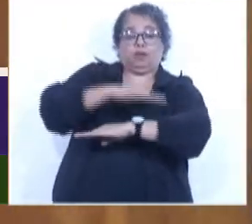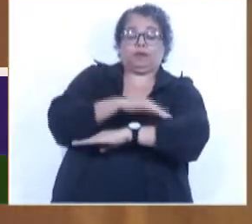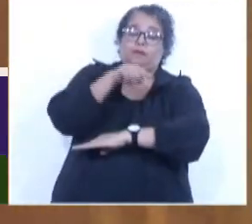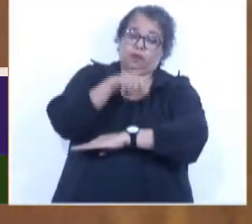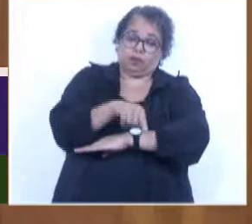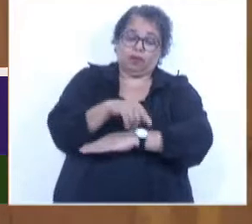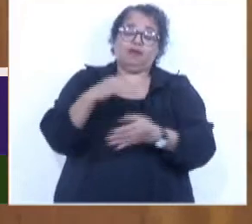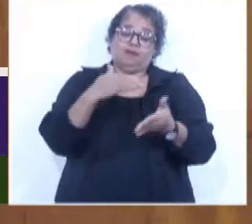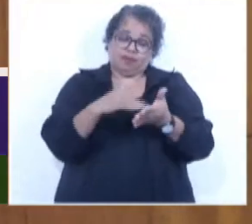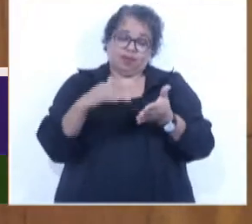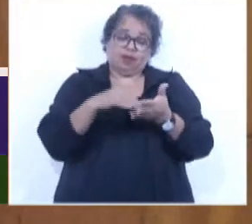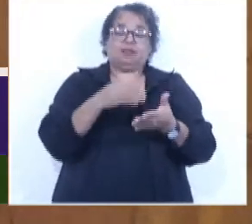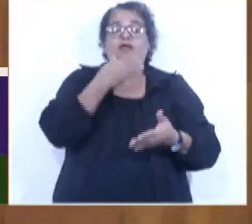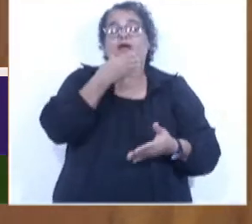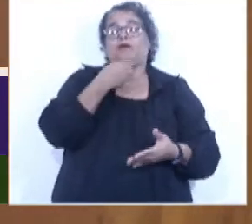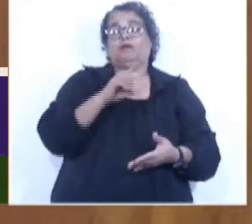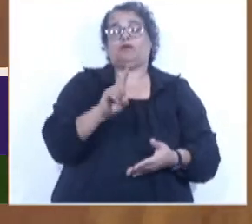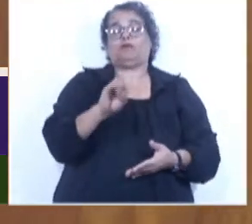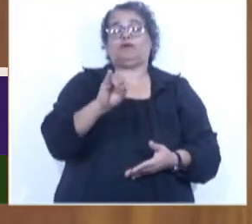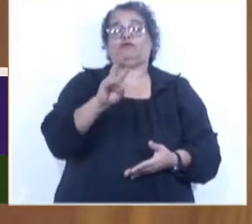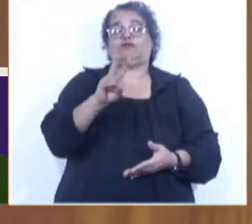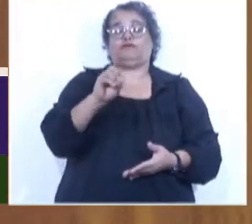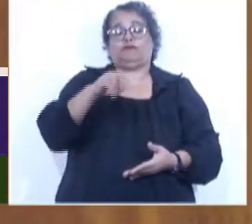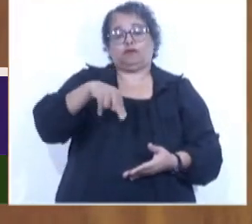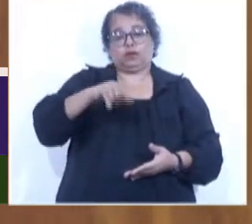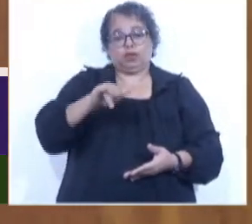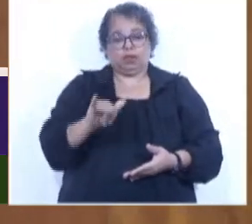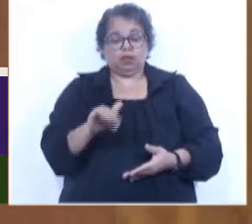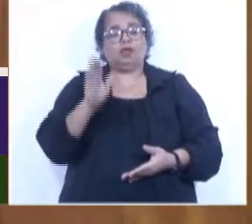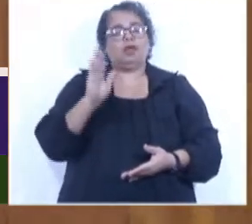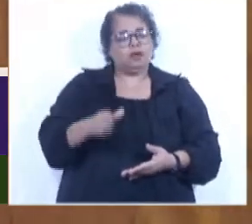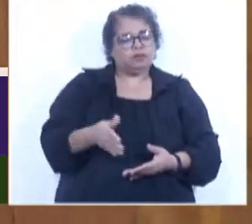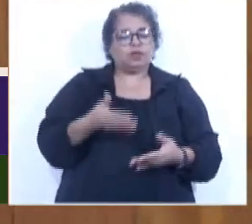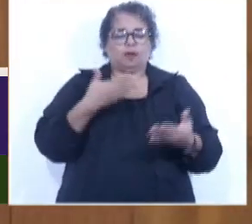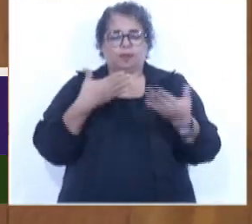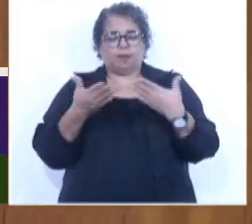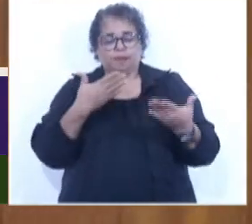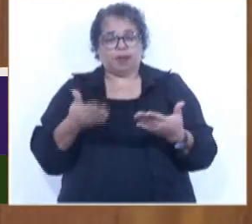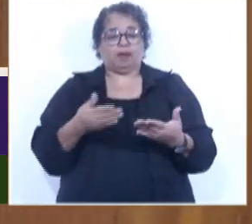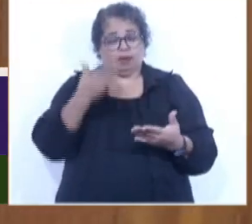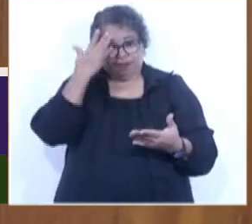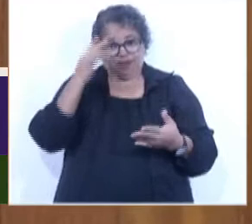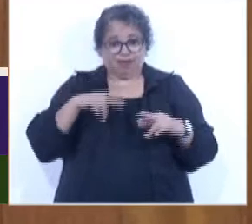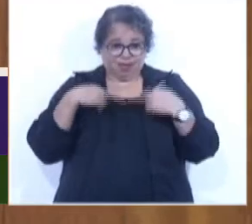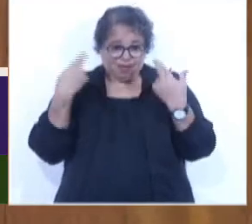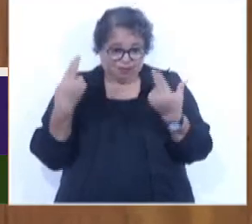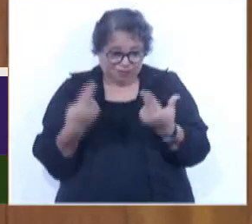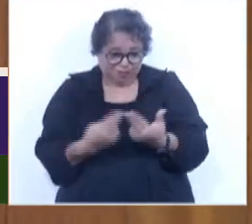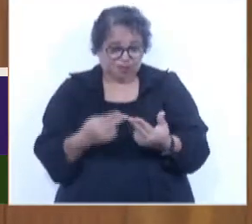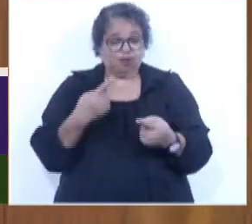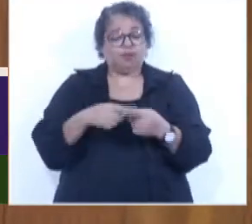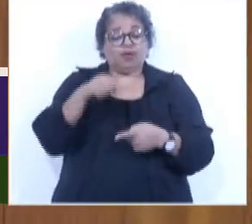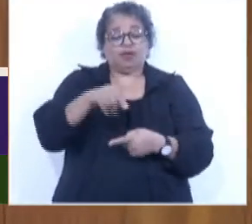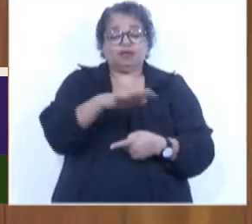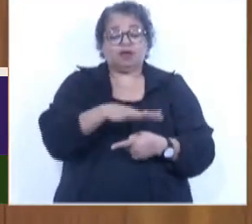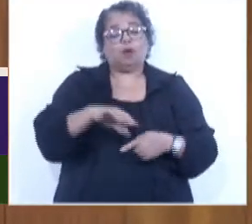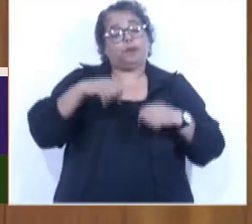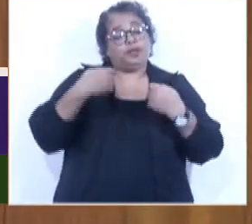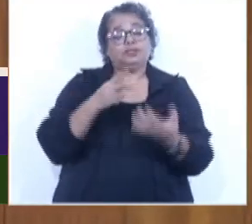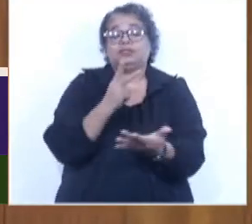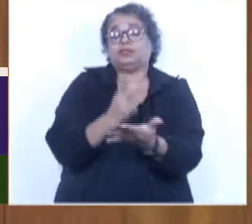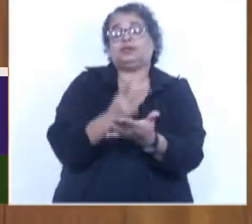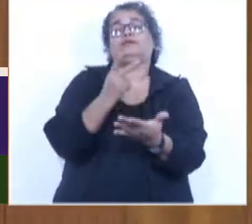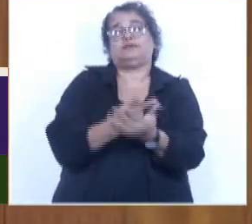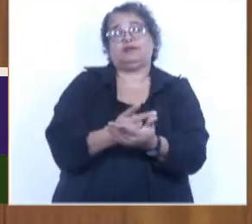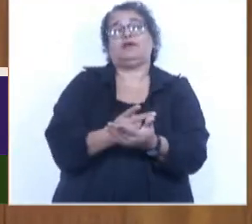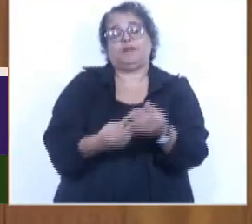secretário de ivonei já falei com ele tem uma reunião com ele amanhã ali é um local que precisa é necessário que